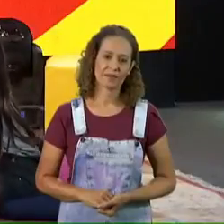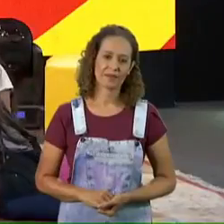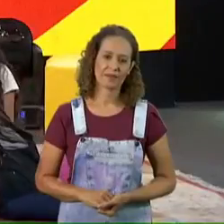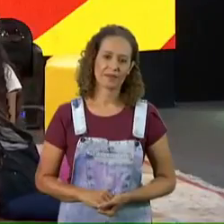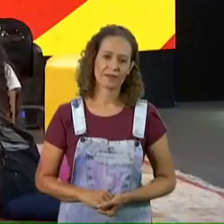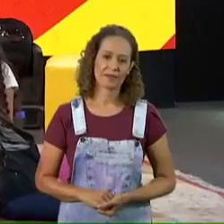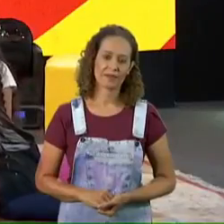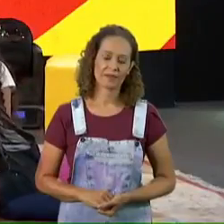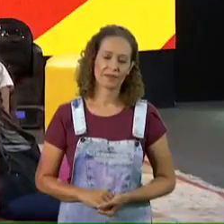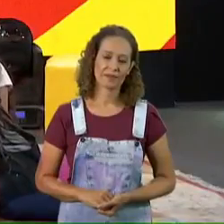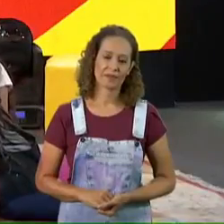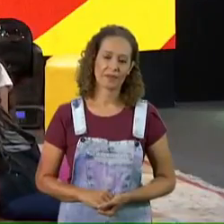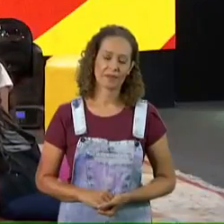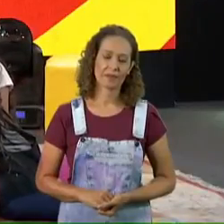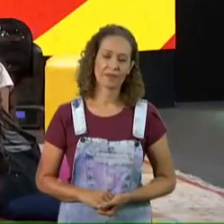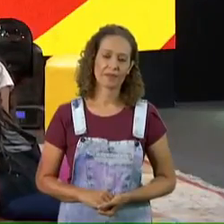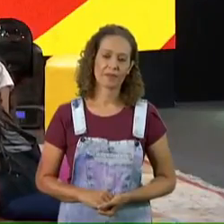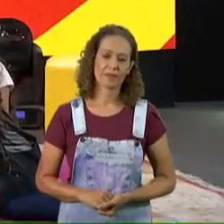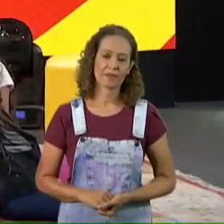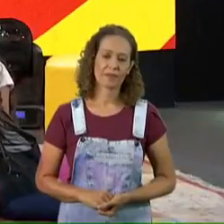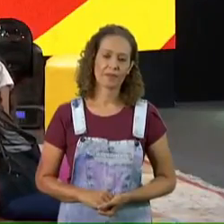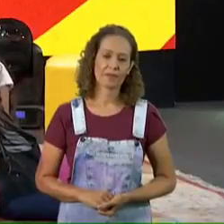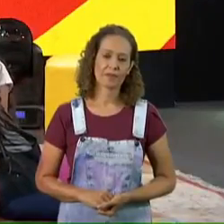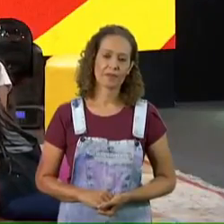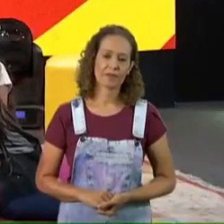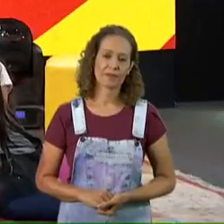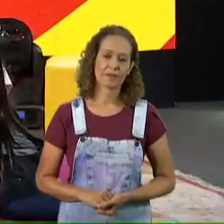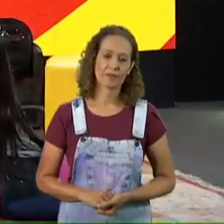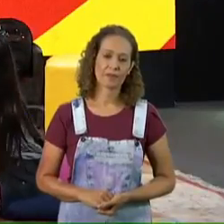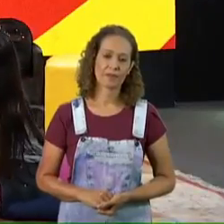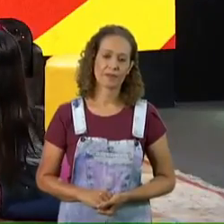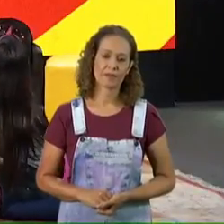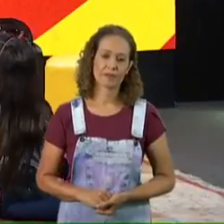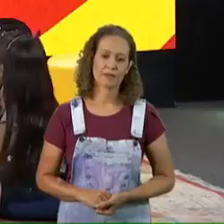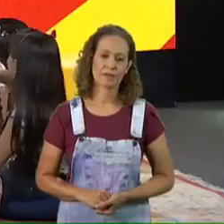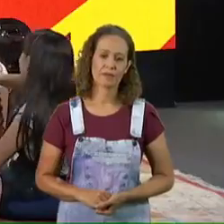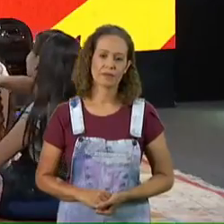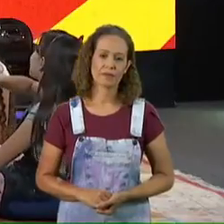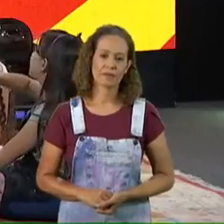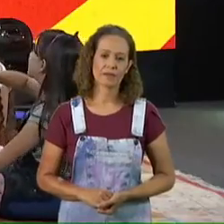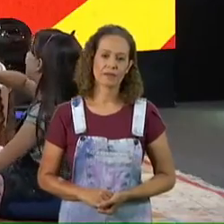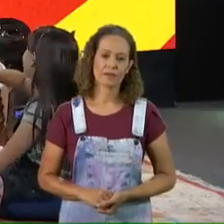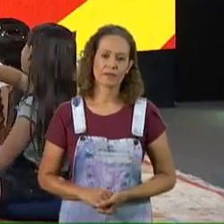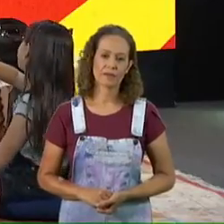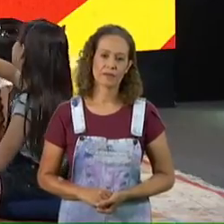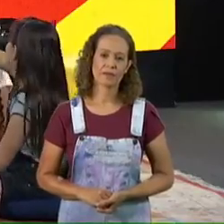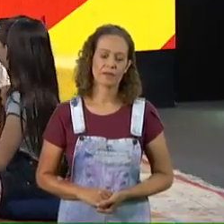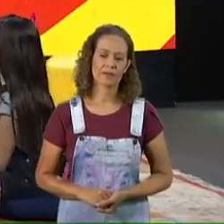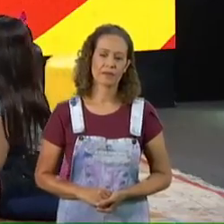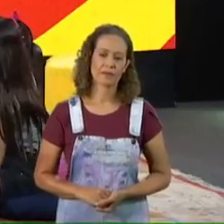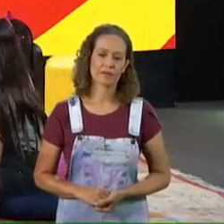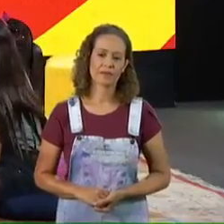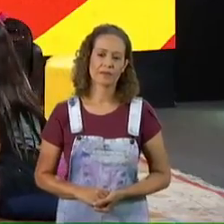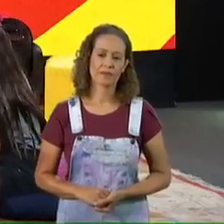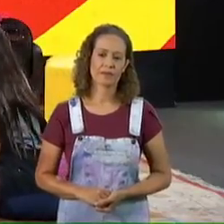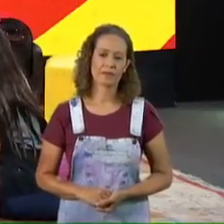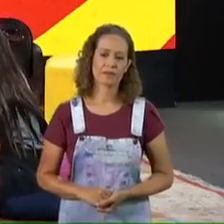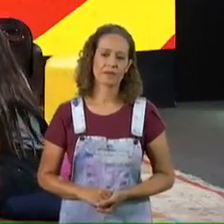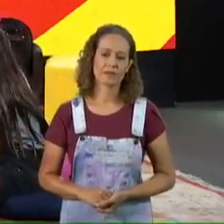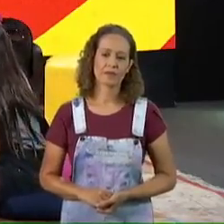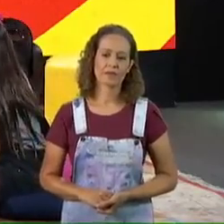Vai lá. Não deixa ela ver, não. Não, só pega o complicado, mas